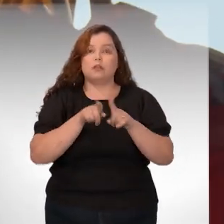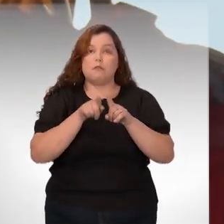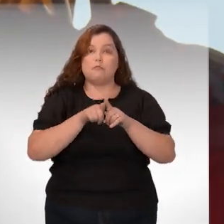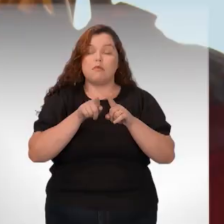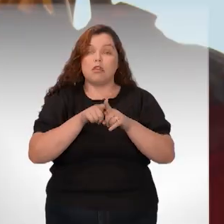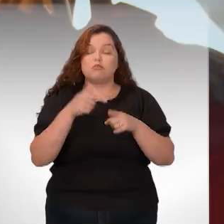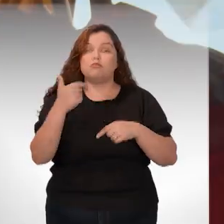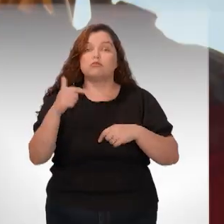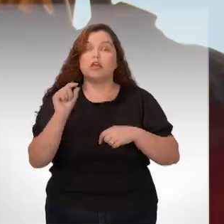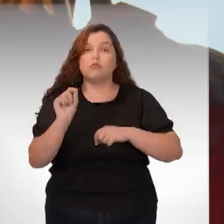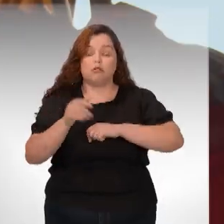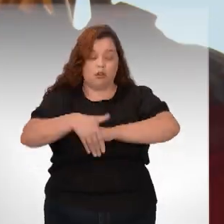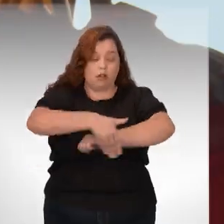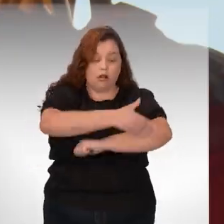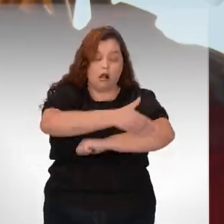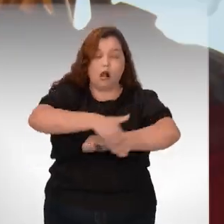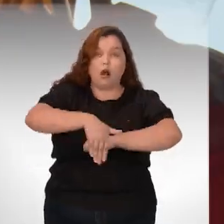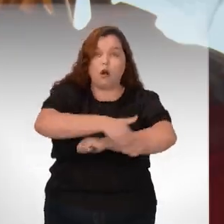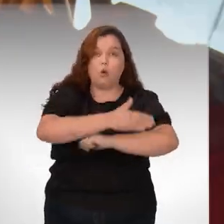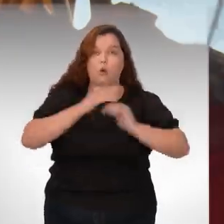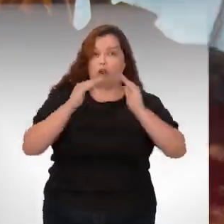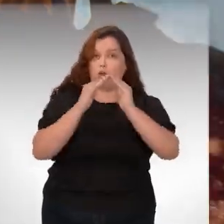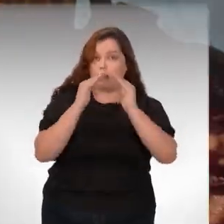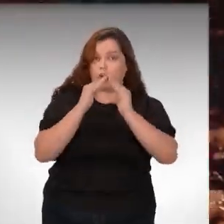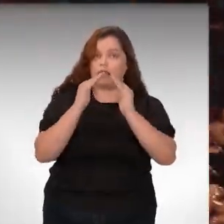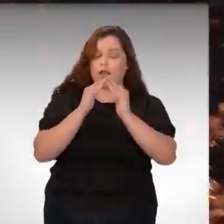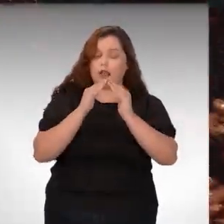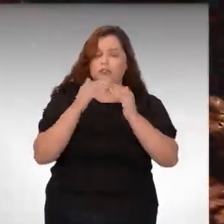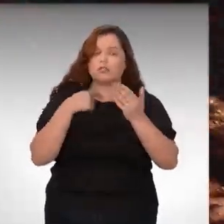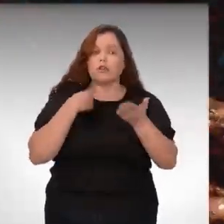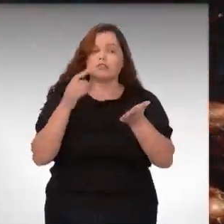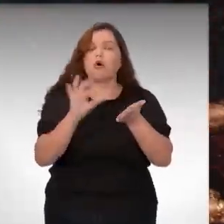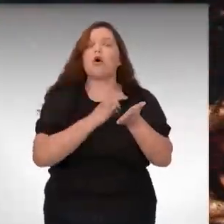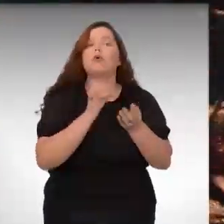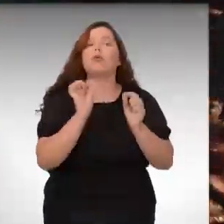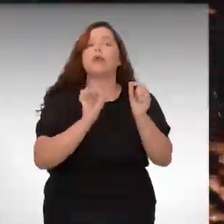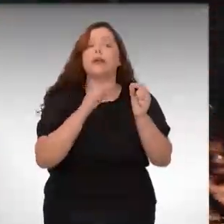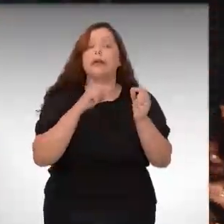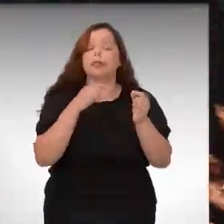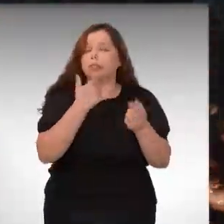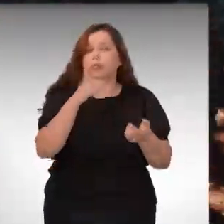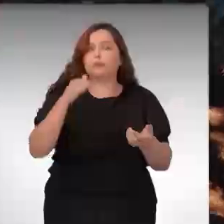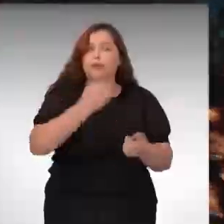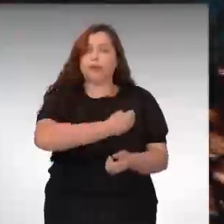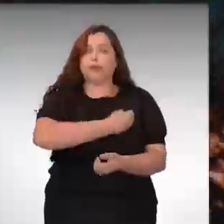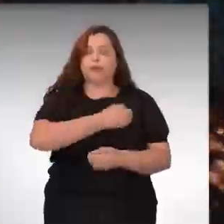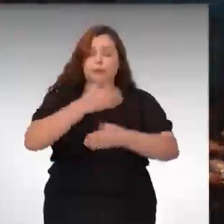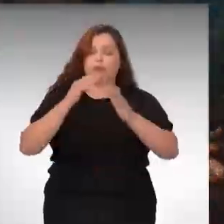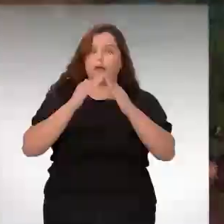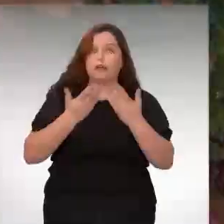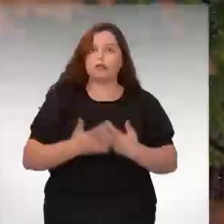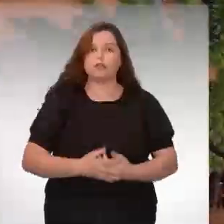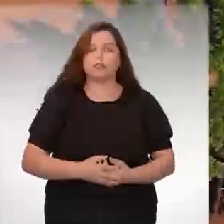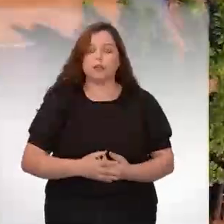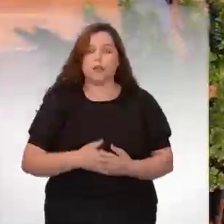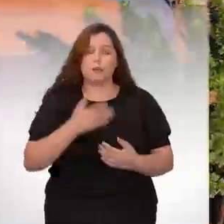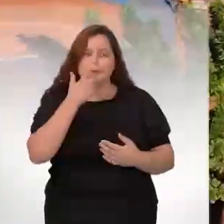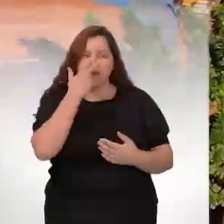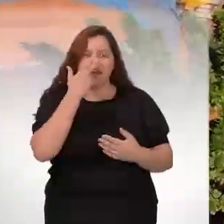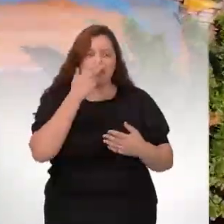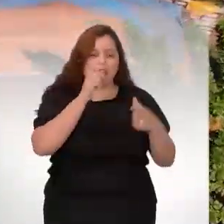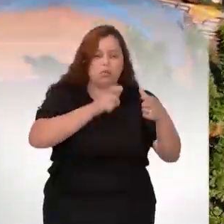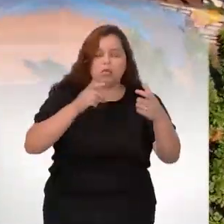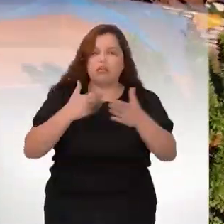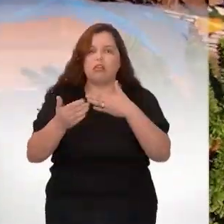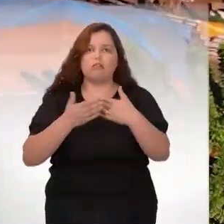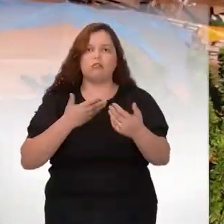tem um endereço, que eles pedem um endereço. Qual endereço nós vai colocar? Nós não tem número de nada. Nós moramos no meio do